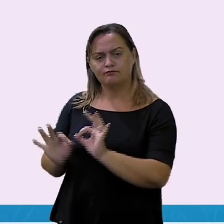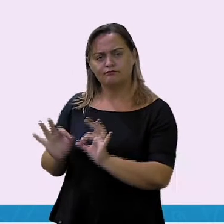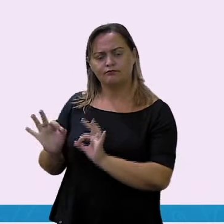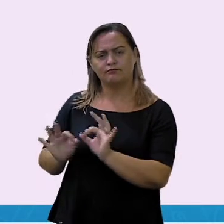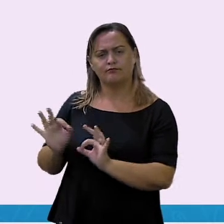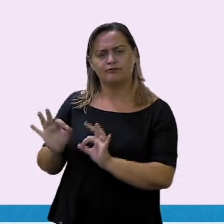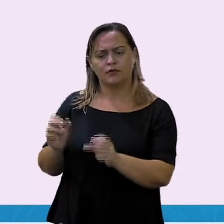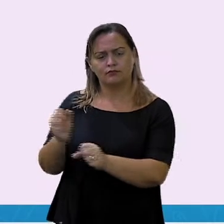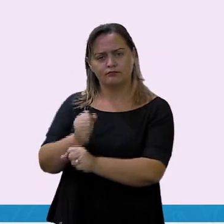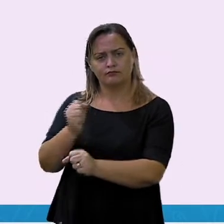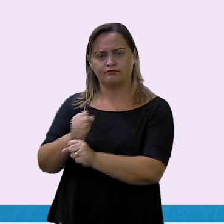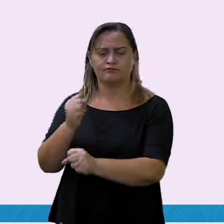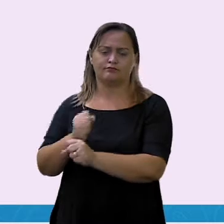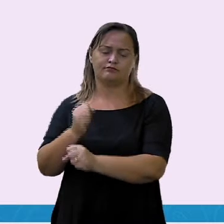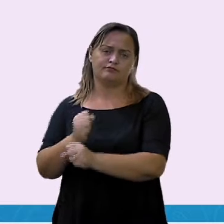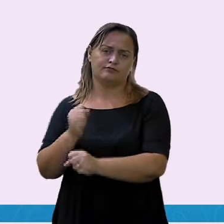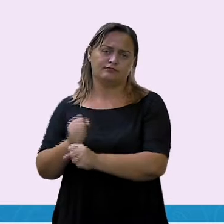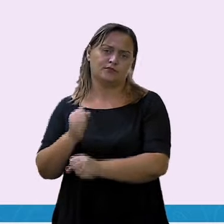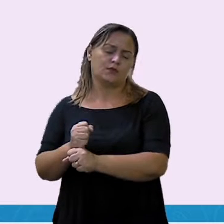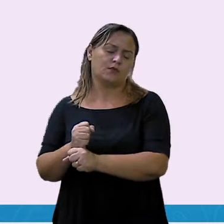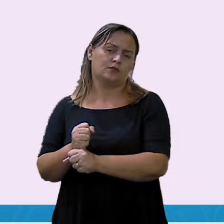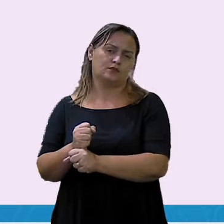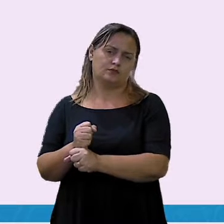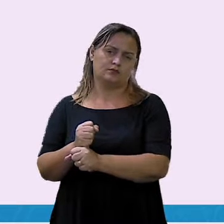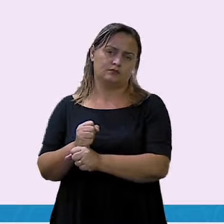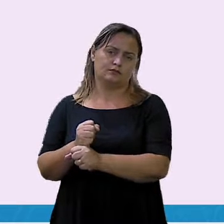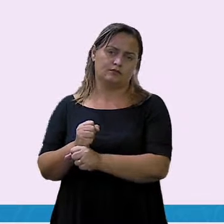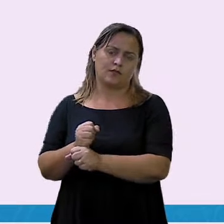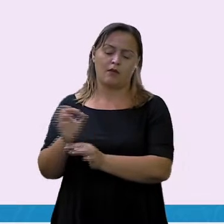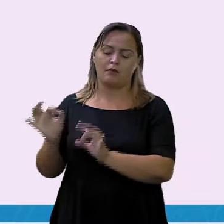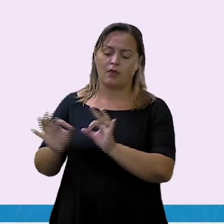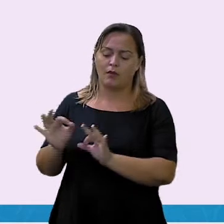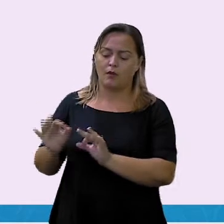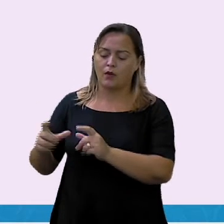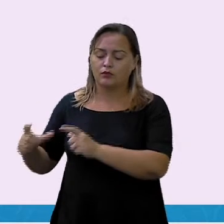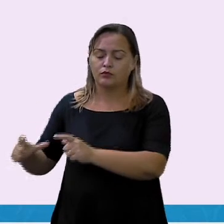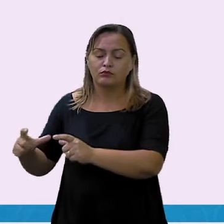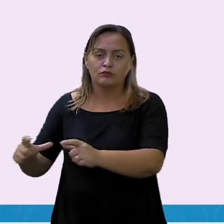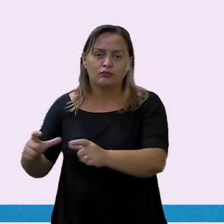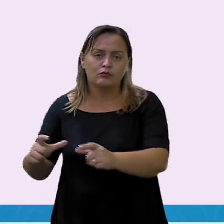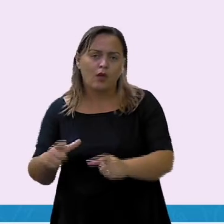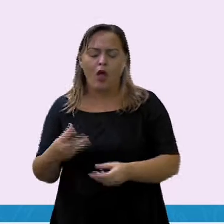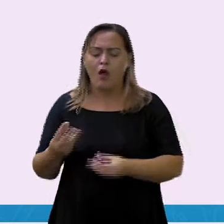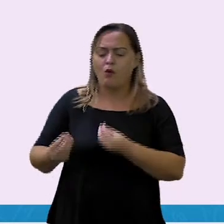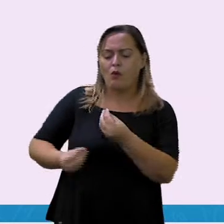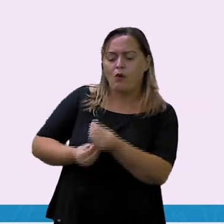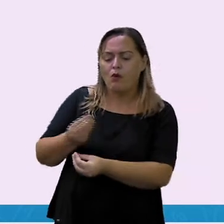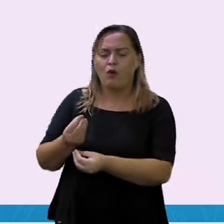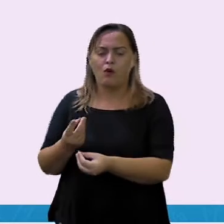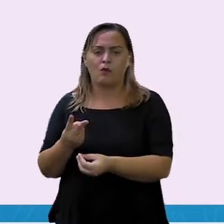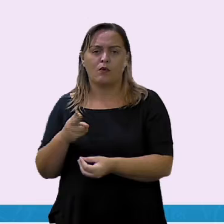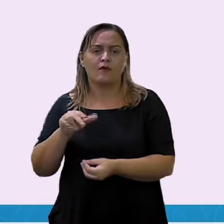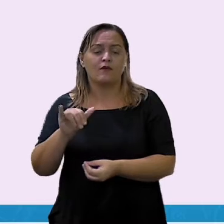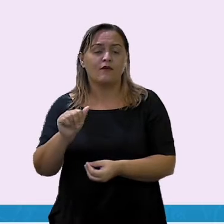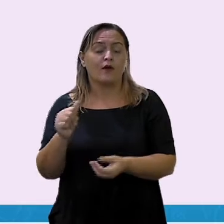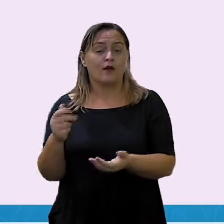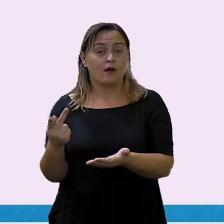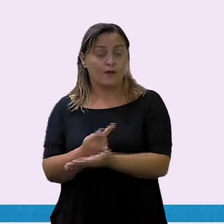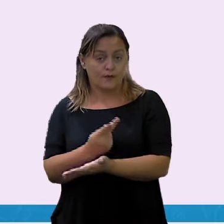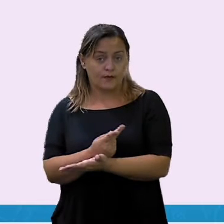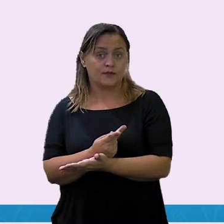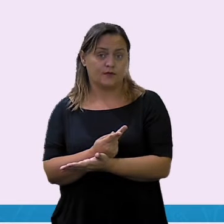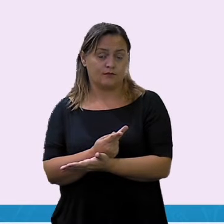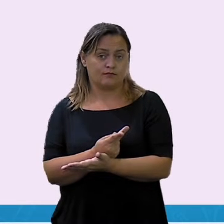construção, né? Então, eu falo, e vocês também podem afirmar, que o arquiteto é um